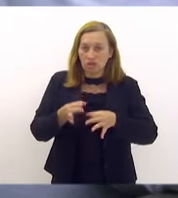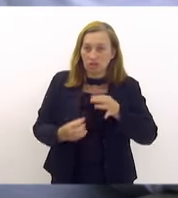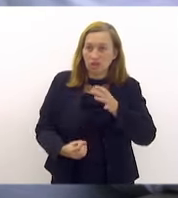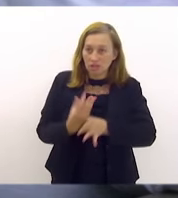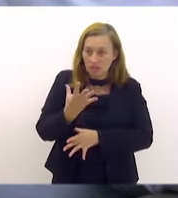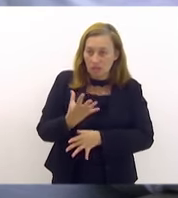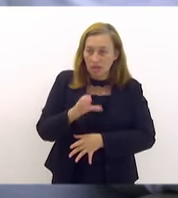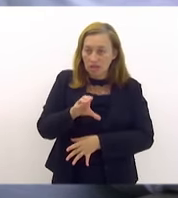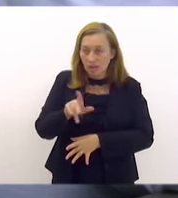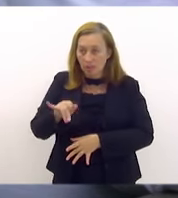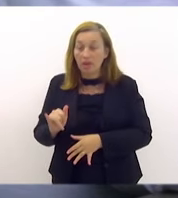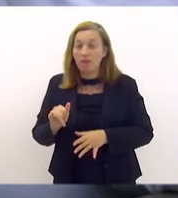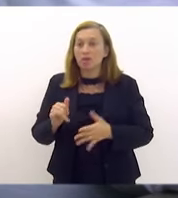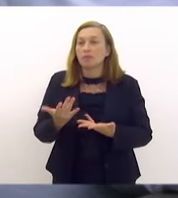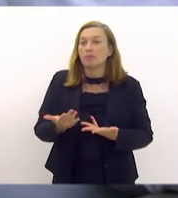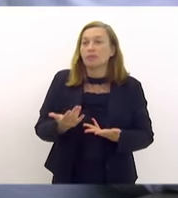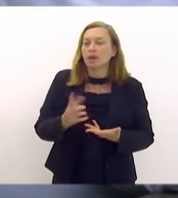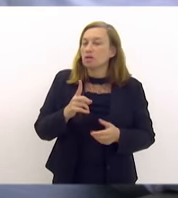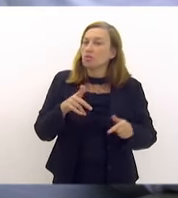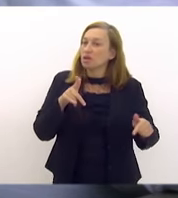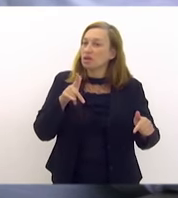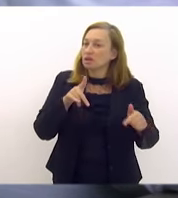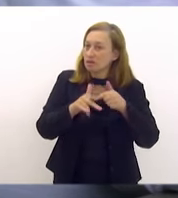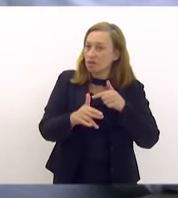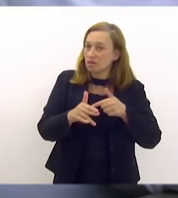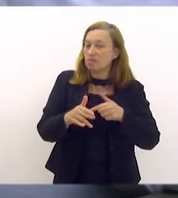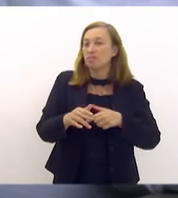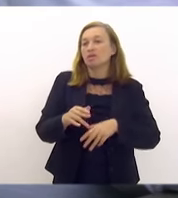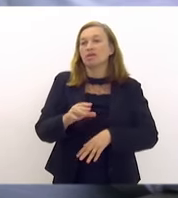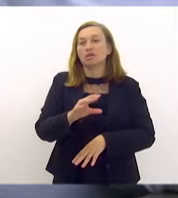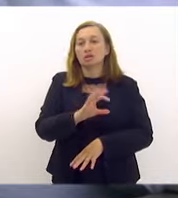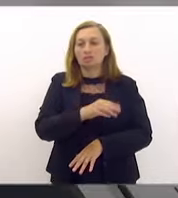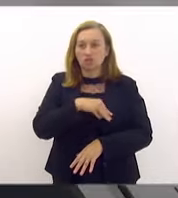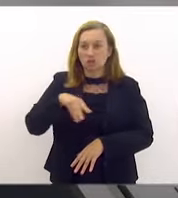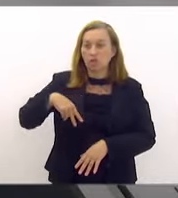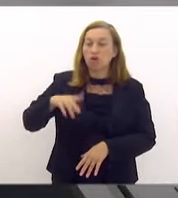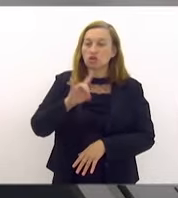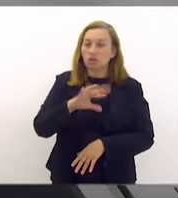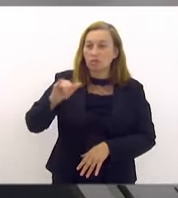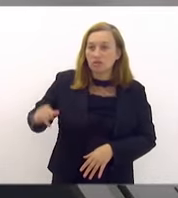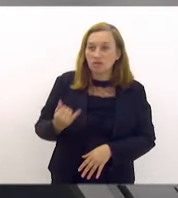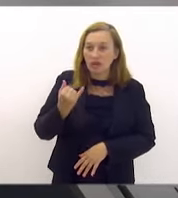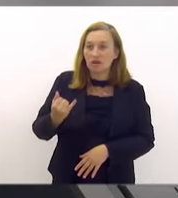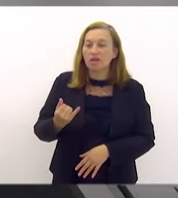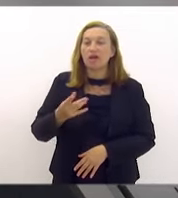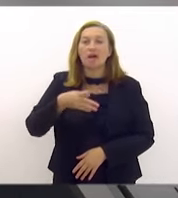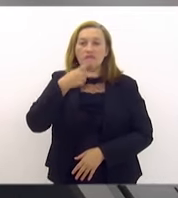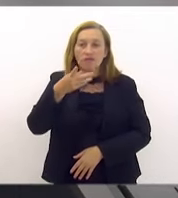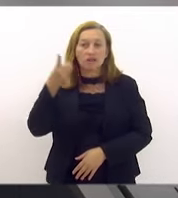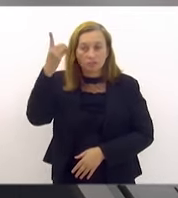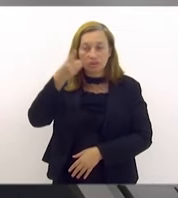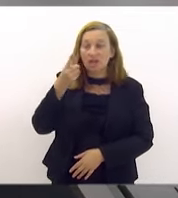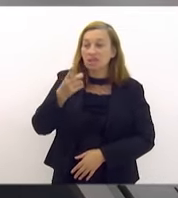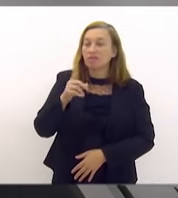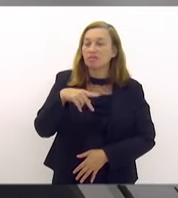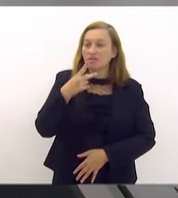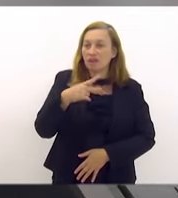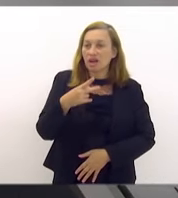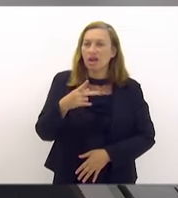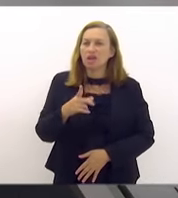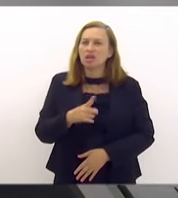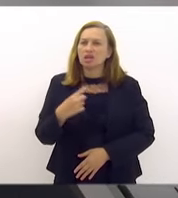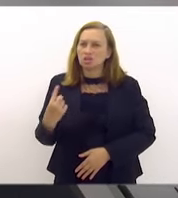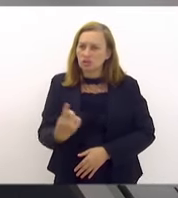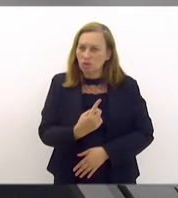e de maneira nenhuma interferir na autonomia do Ministério Público só aproveitar a fala da da deputada para dizer que assim nós